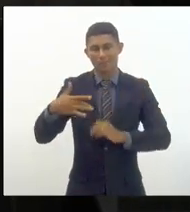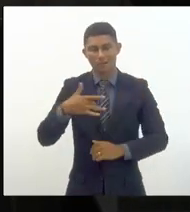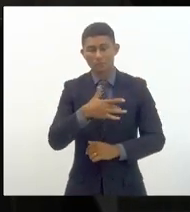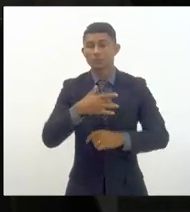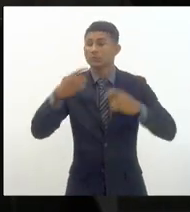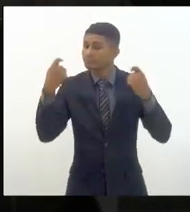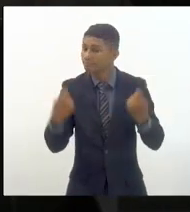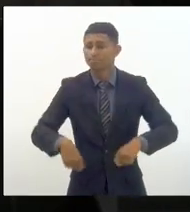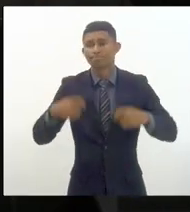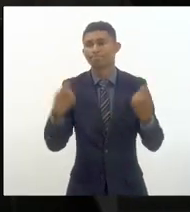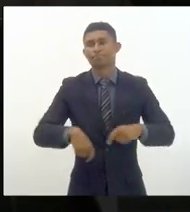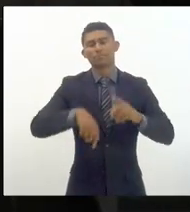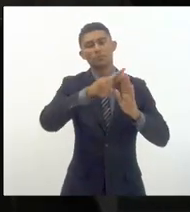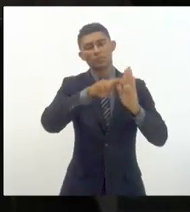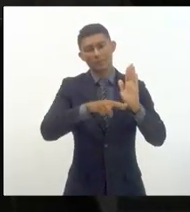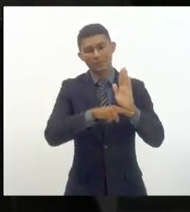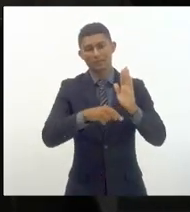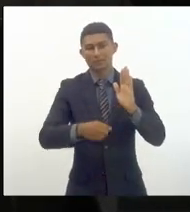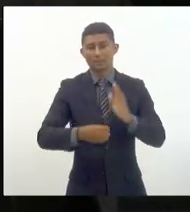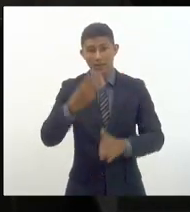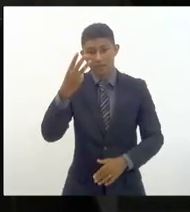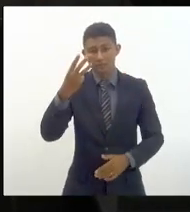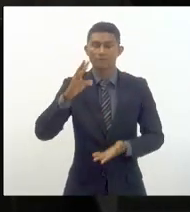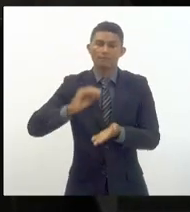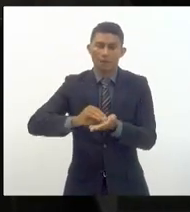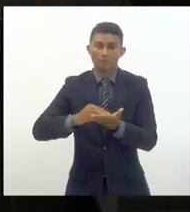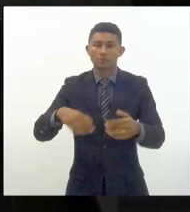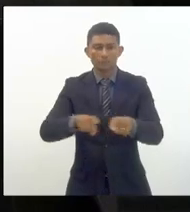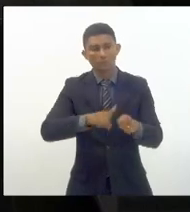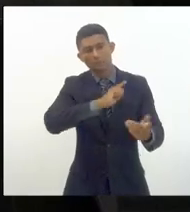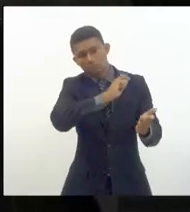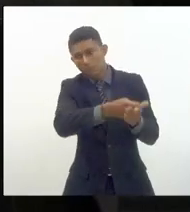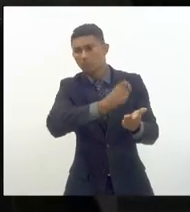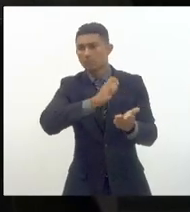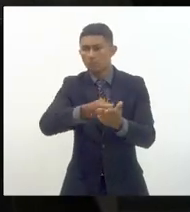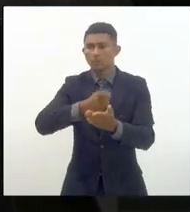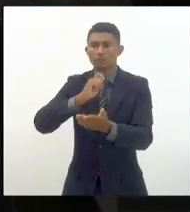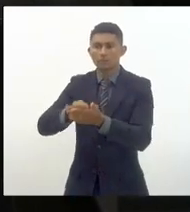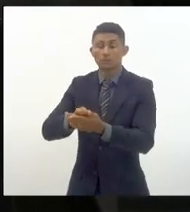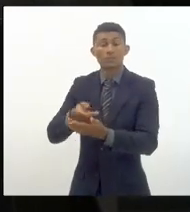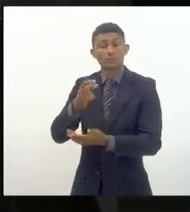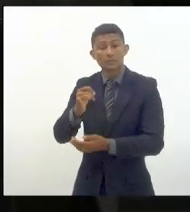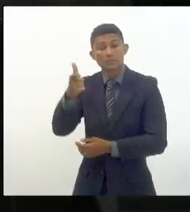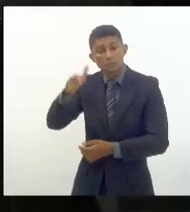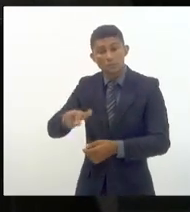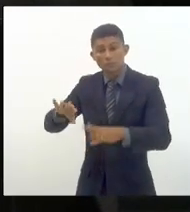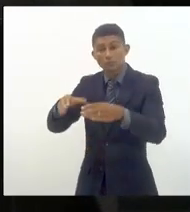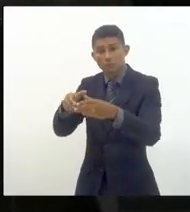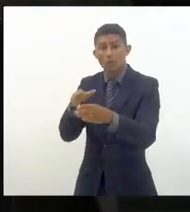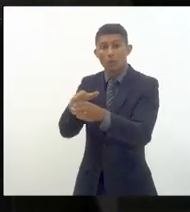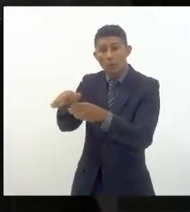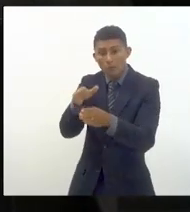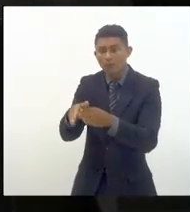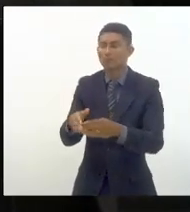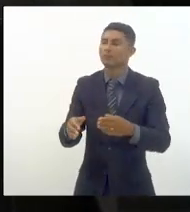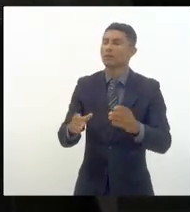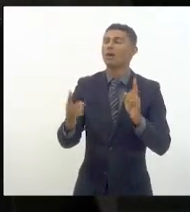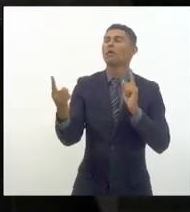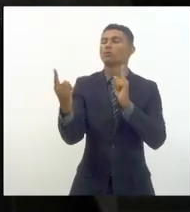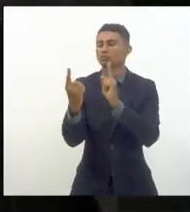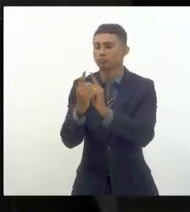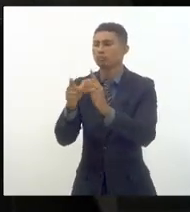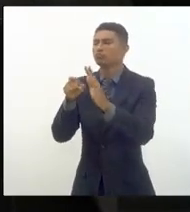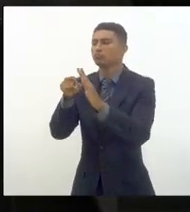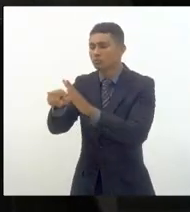regulamentar os três dispositivos faltavam começar a pagar se for vir novamente conselho supervisor do regime vai ser mais um